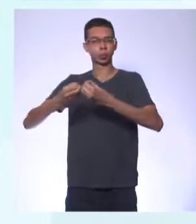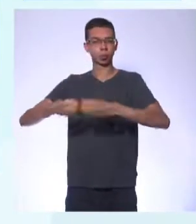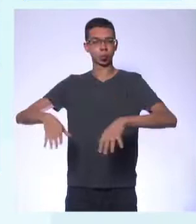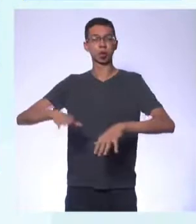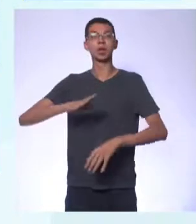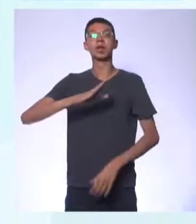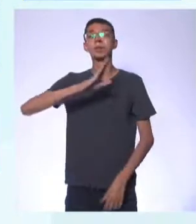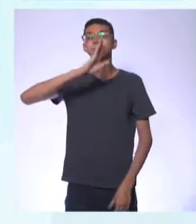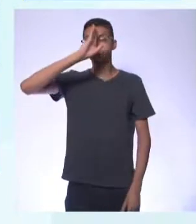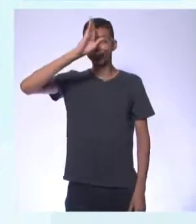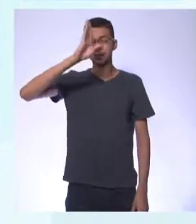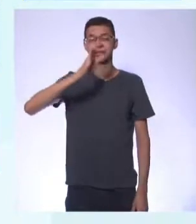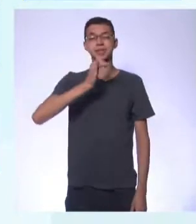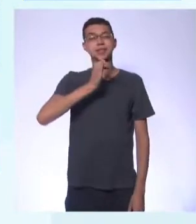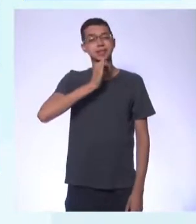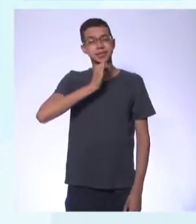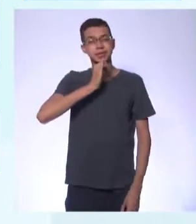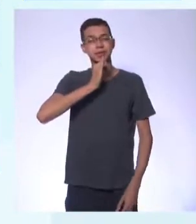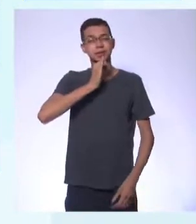principalmente a social,